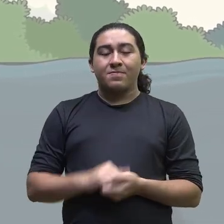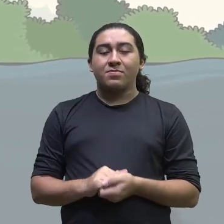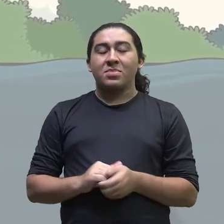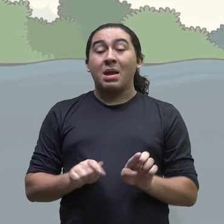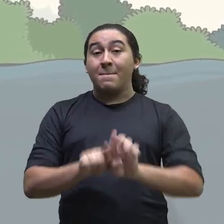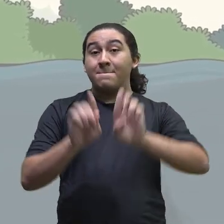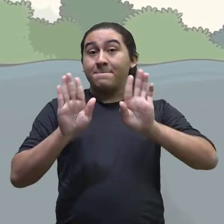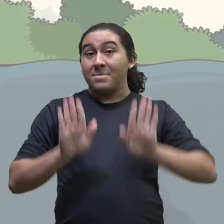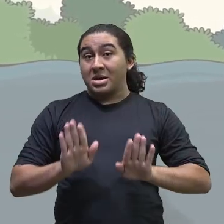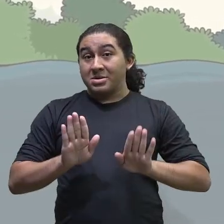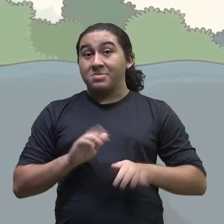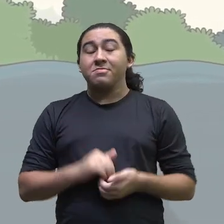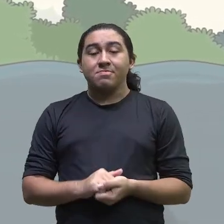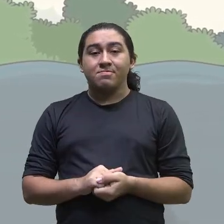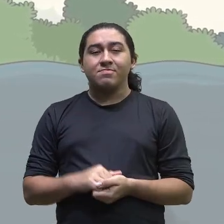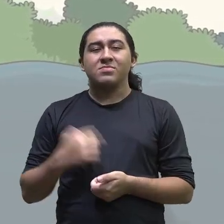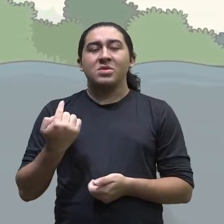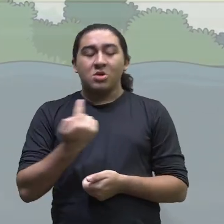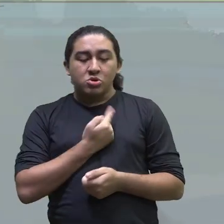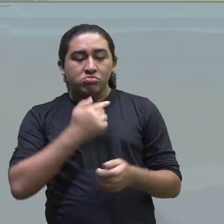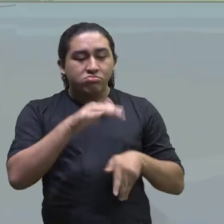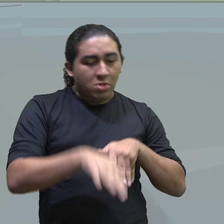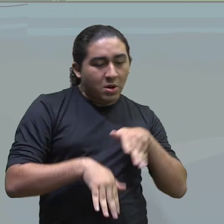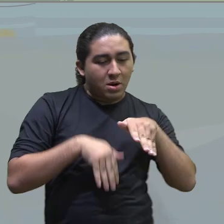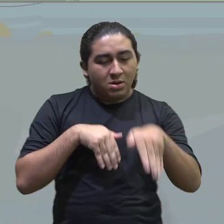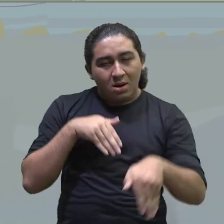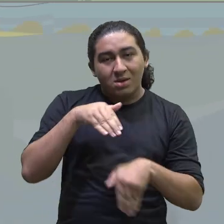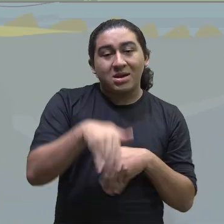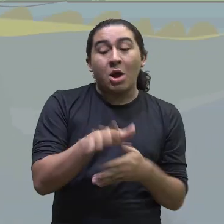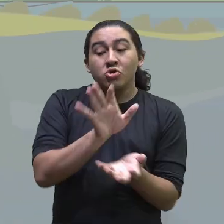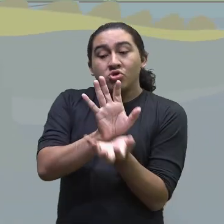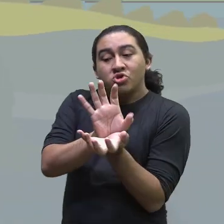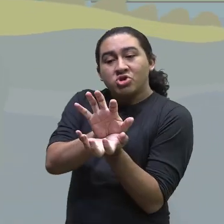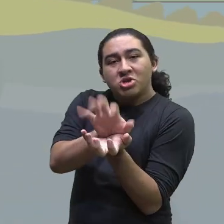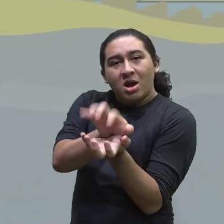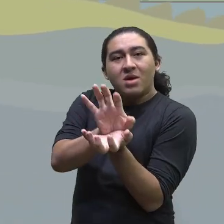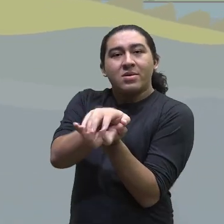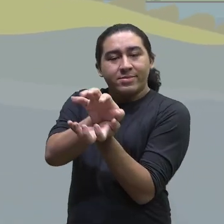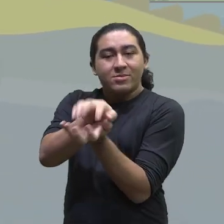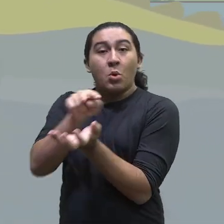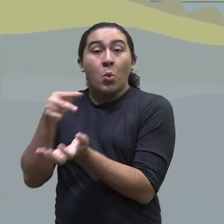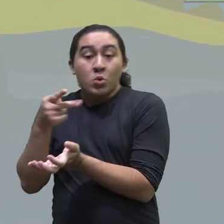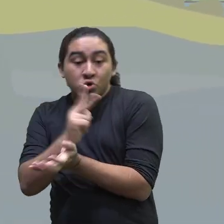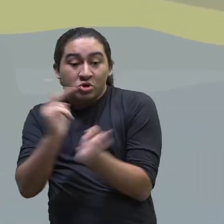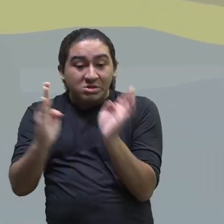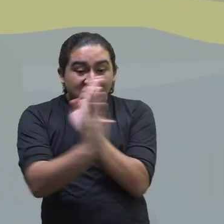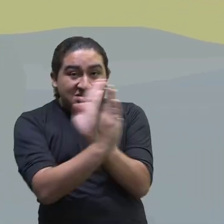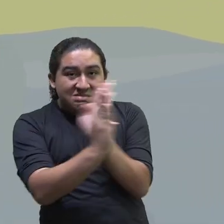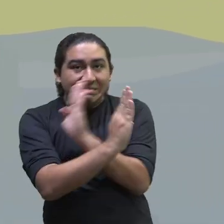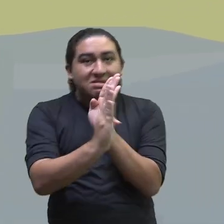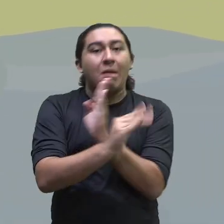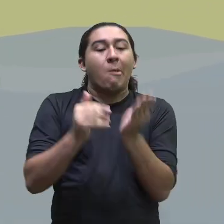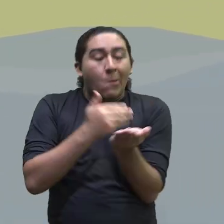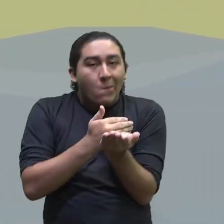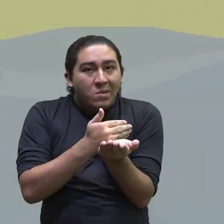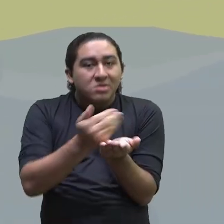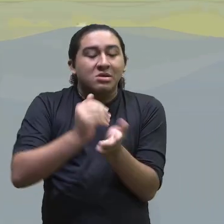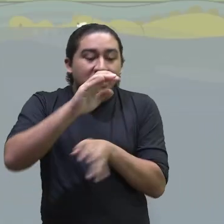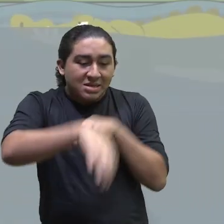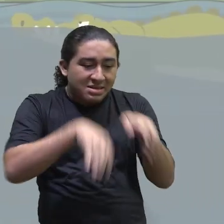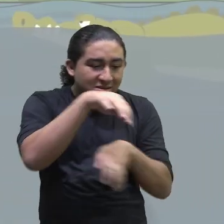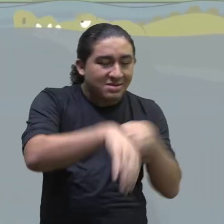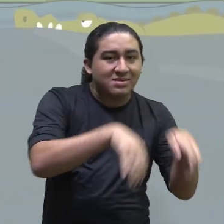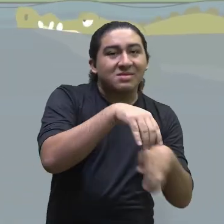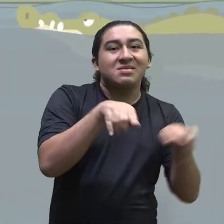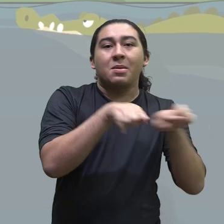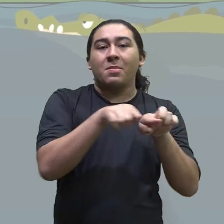Porém, enquanto atravessávamos o rio, o jacaré-açu virou-se em nossa direção e começou a nadar até nós.